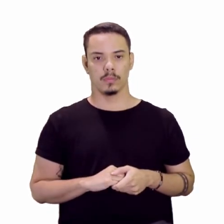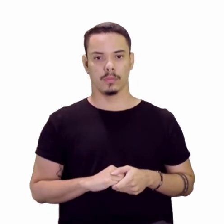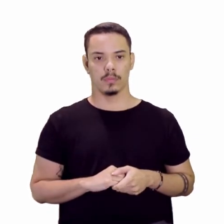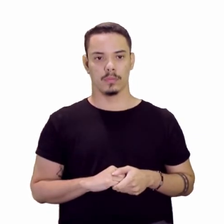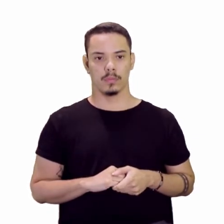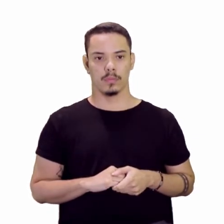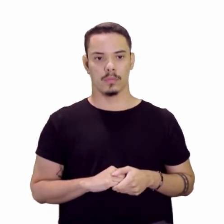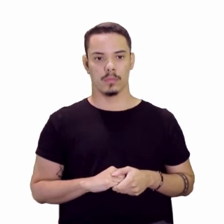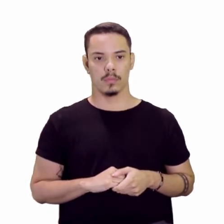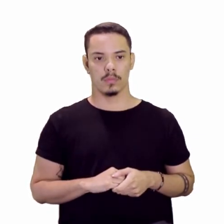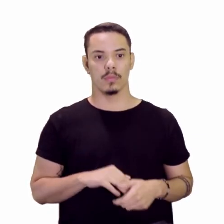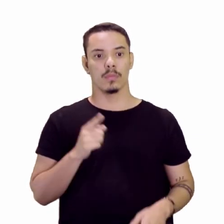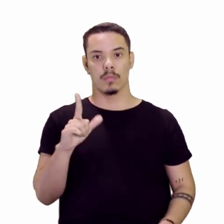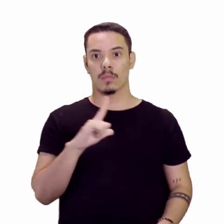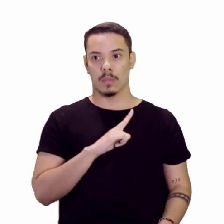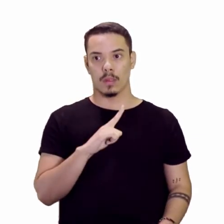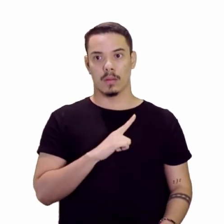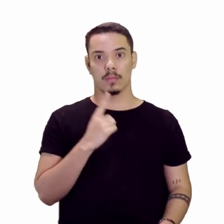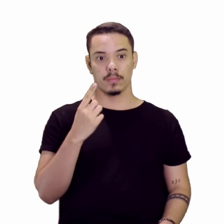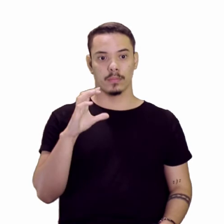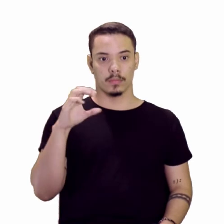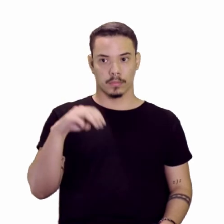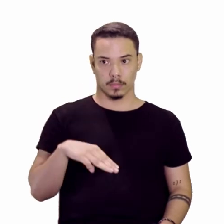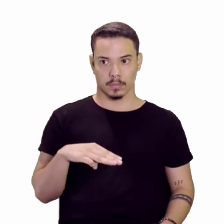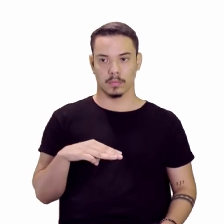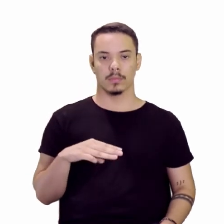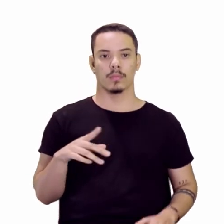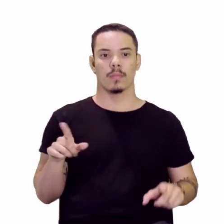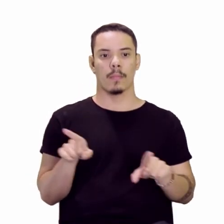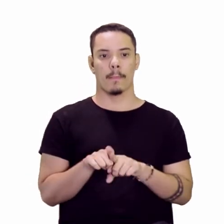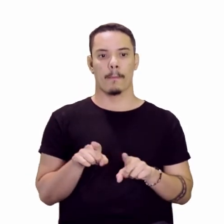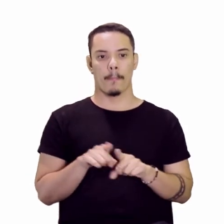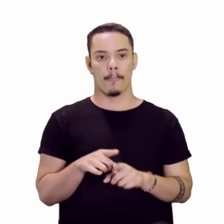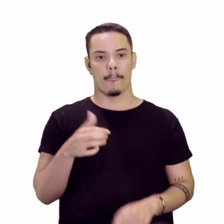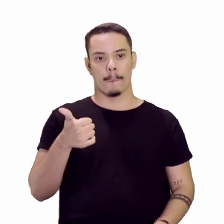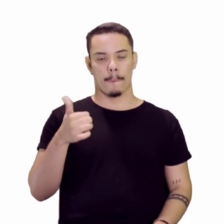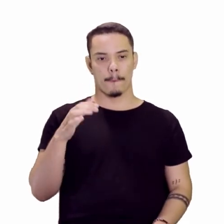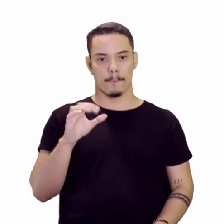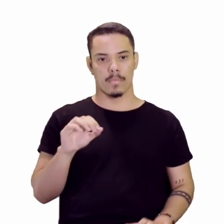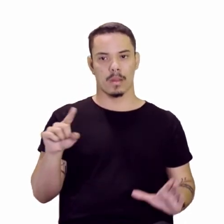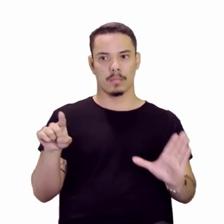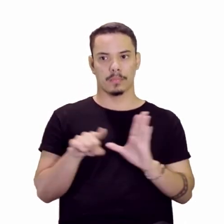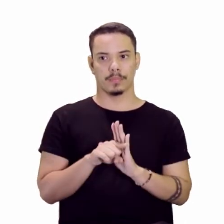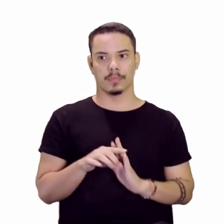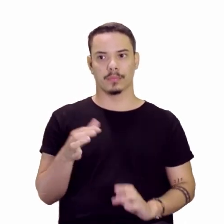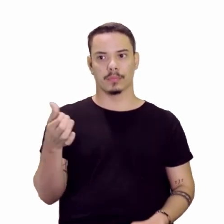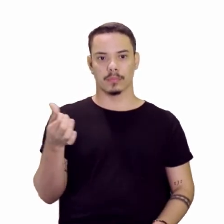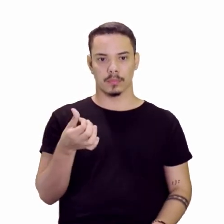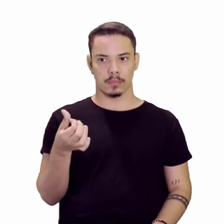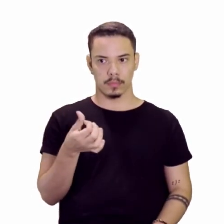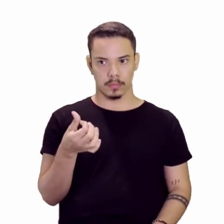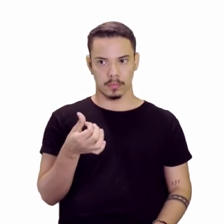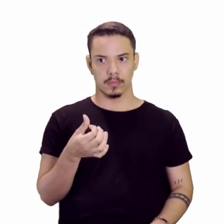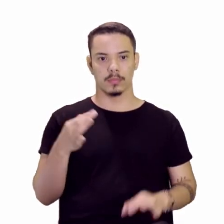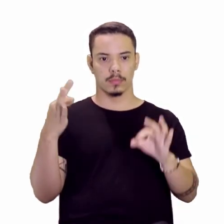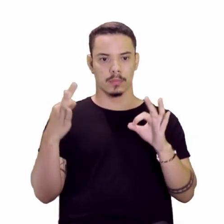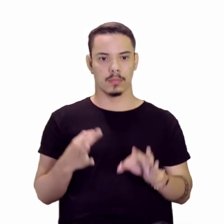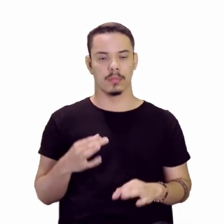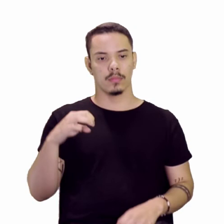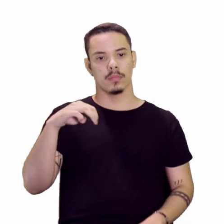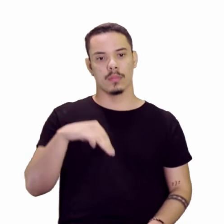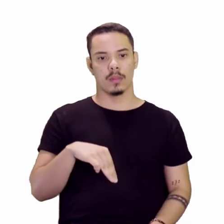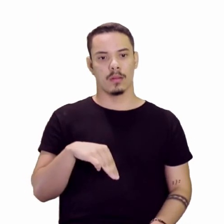cubo, você vai ter aqui um 2,6. centímetro cúbico, 10 a menos 6, justamente.